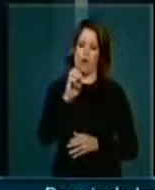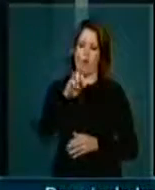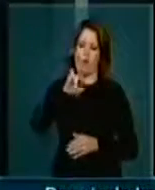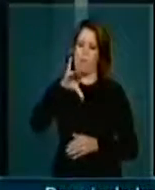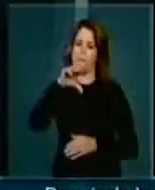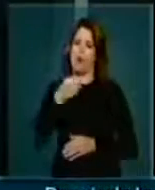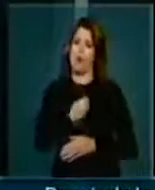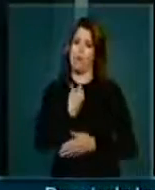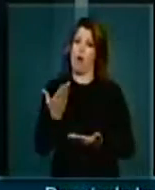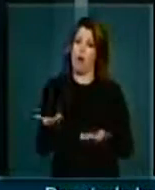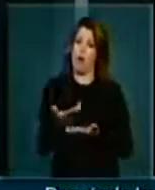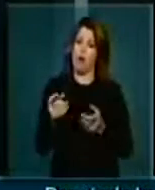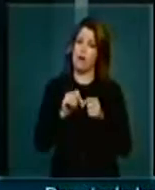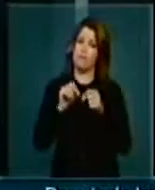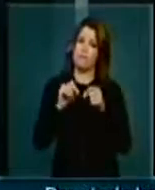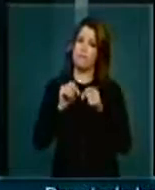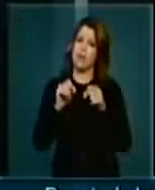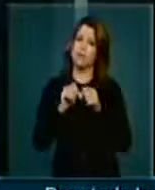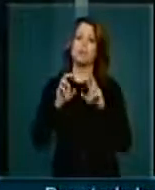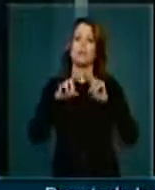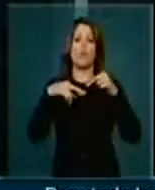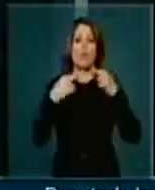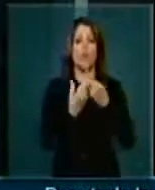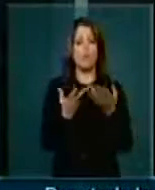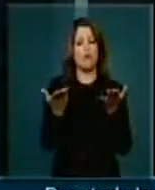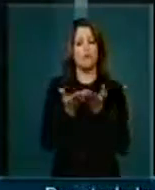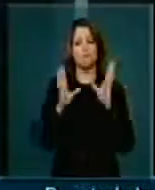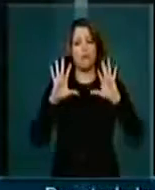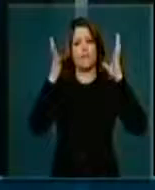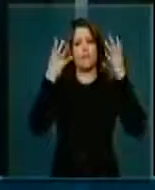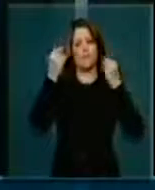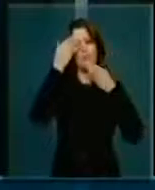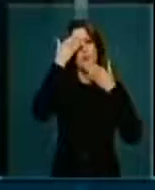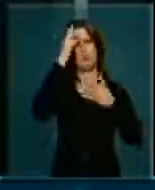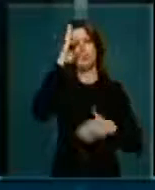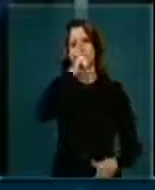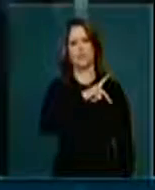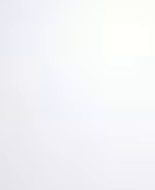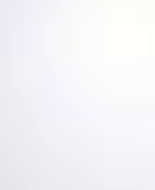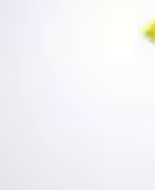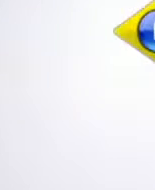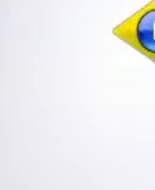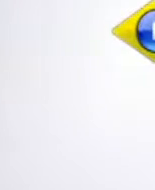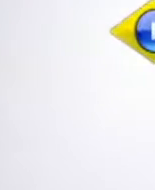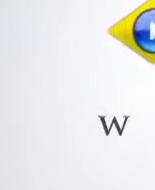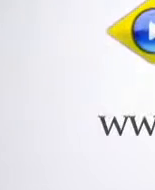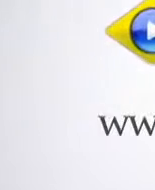que neste momento está promovendo no Nereu Ramos este evento. Era isso, senhor presidente. Muito obrigado.